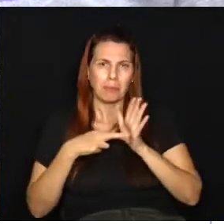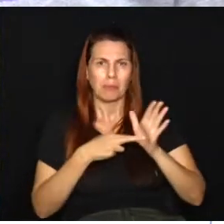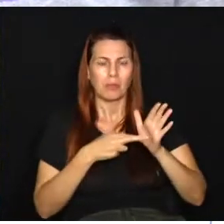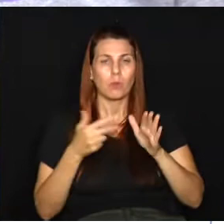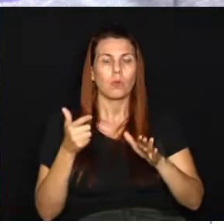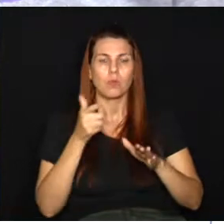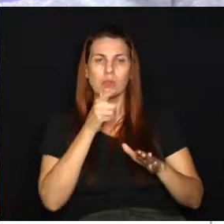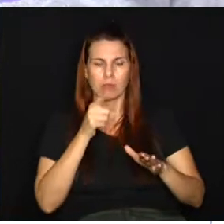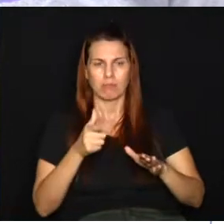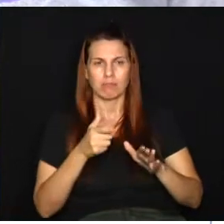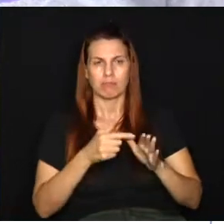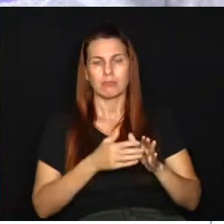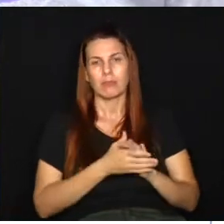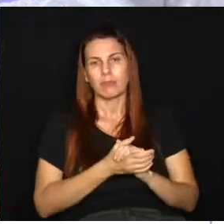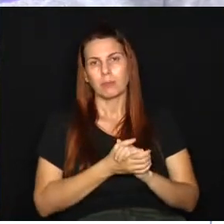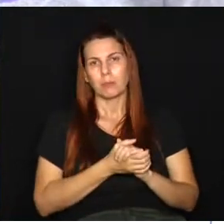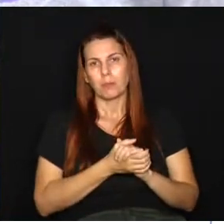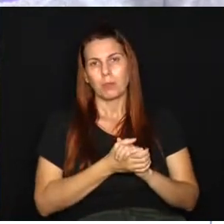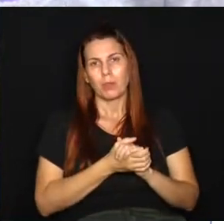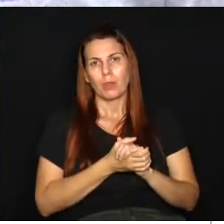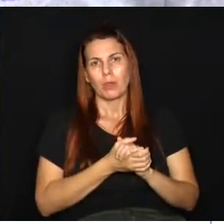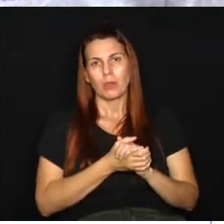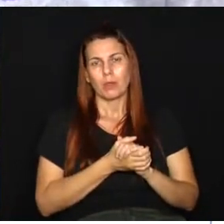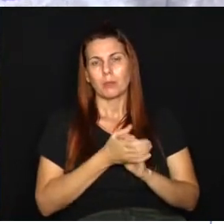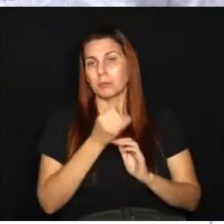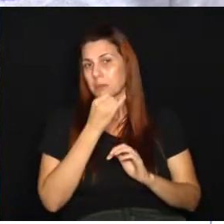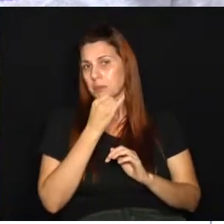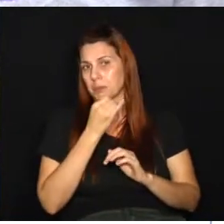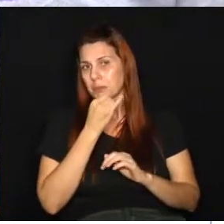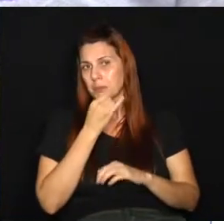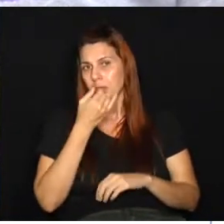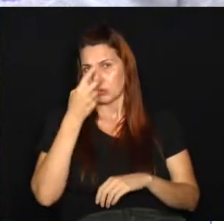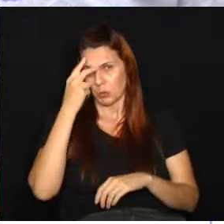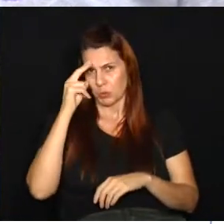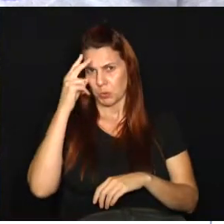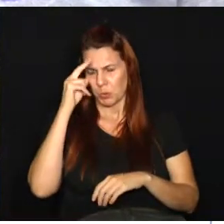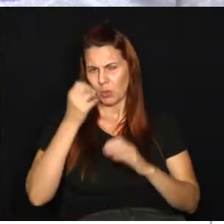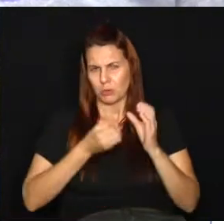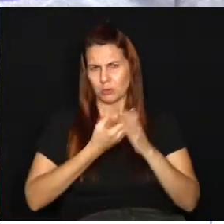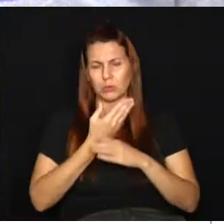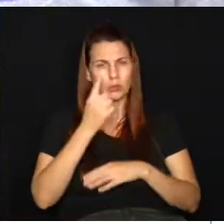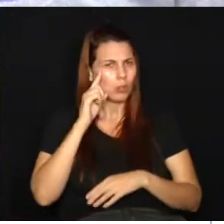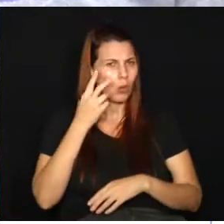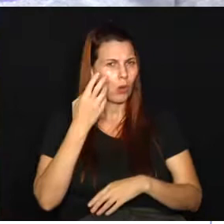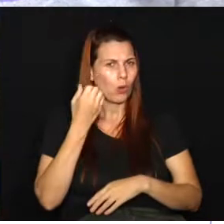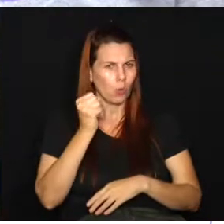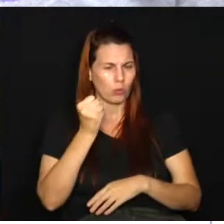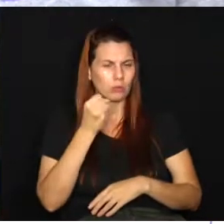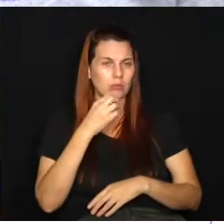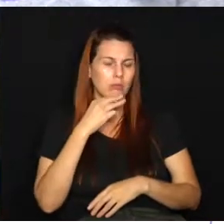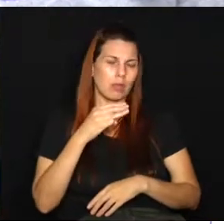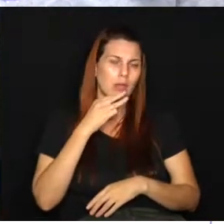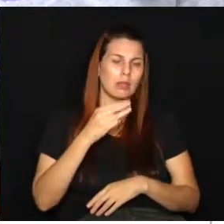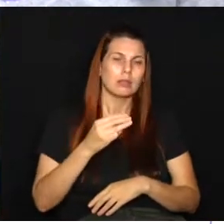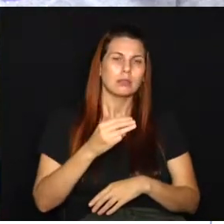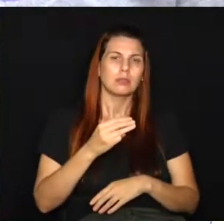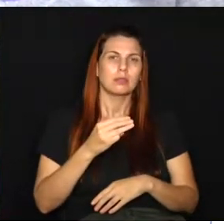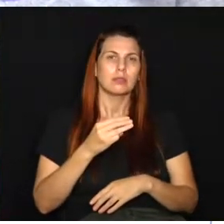protagonismo. Tanto, por exemplo, uma das histórias de origem do 8 de março teria sido a